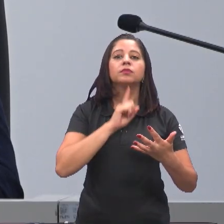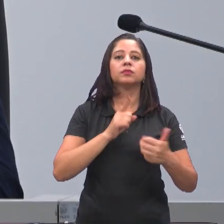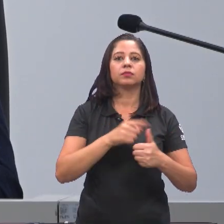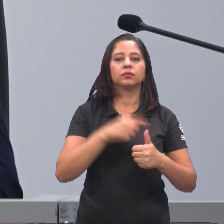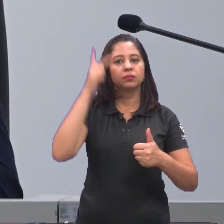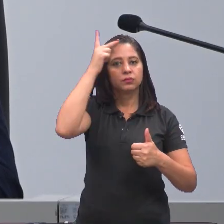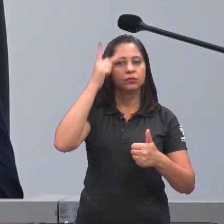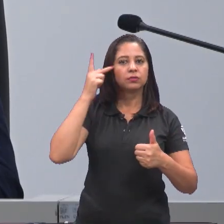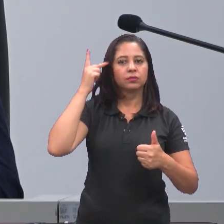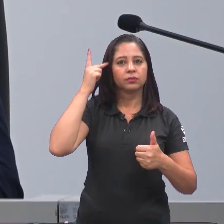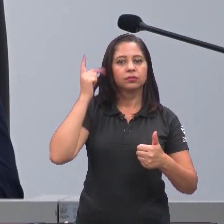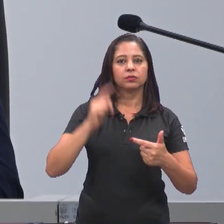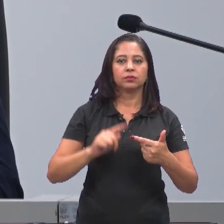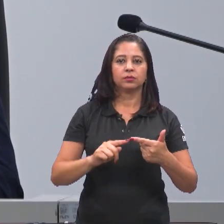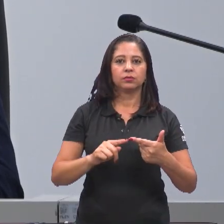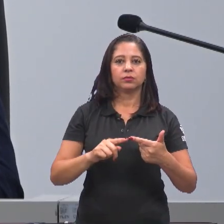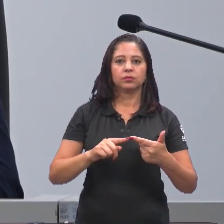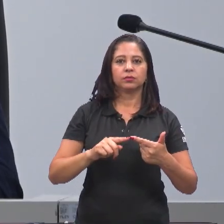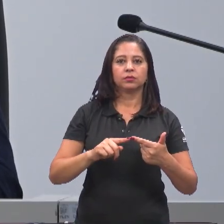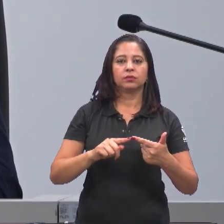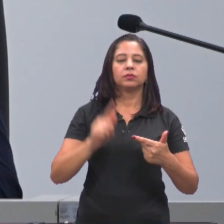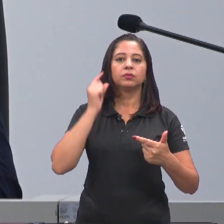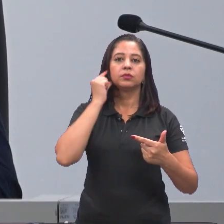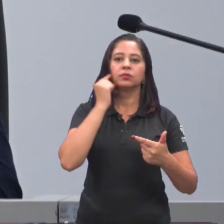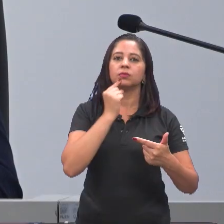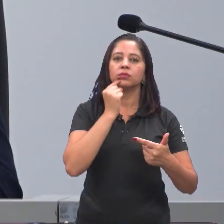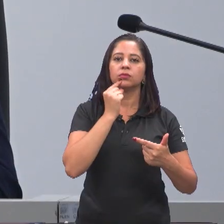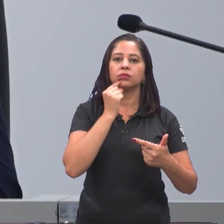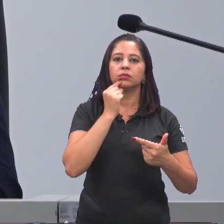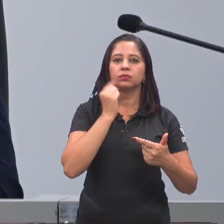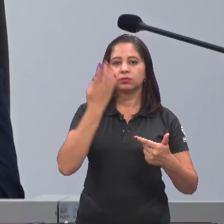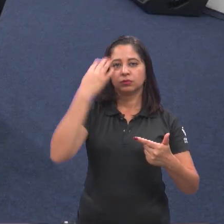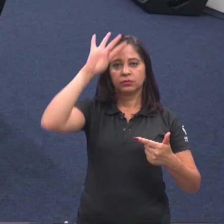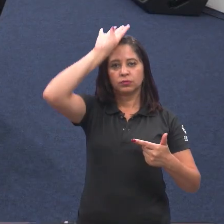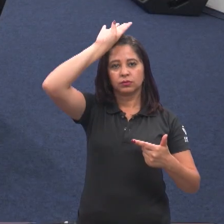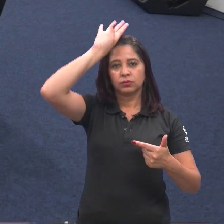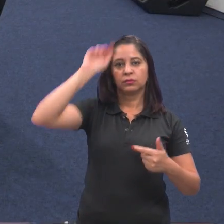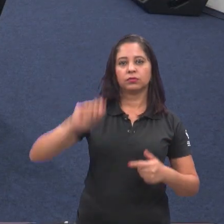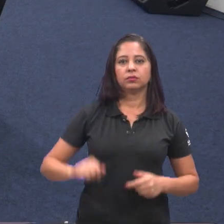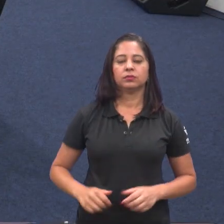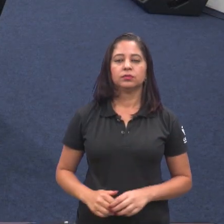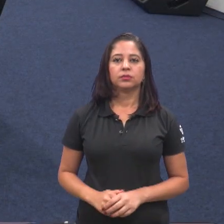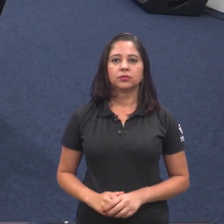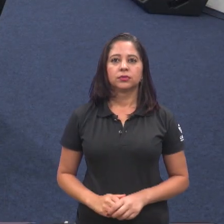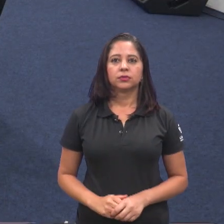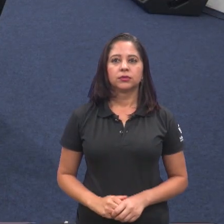Fernando Petiti, Gilson Campos e Sena.